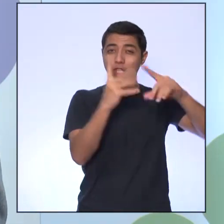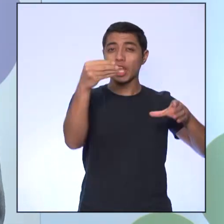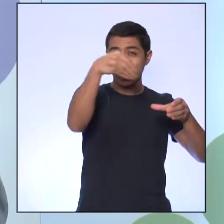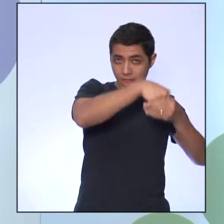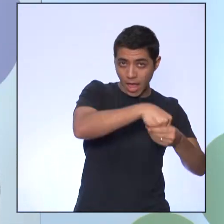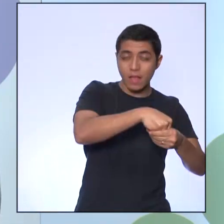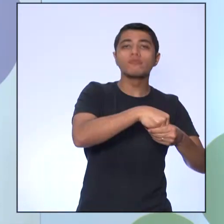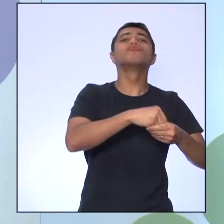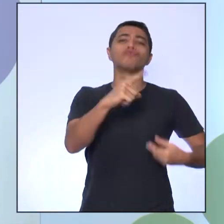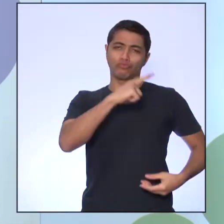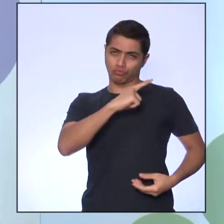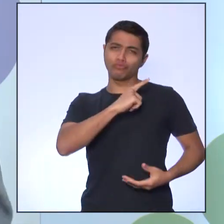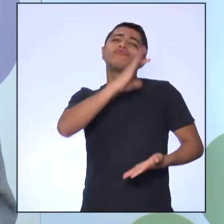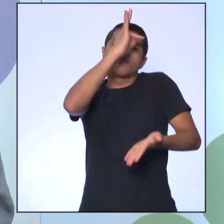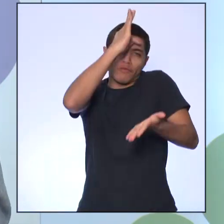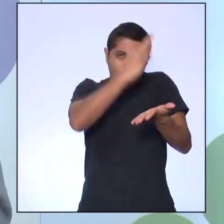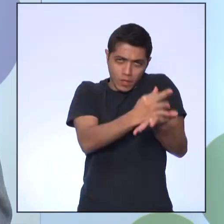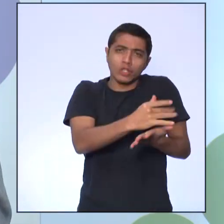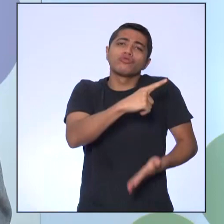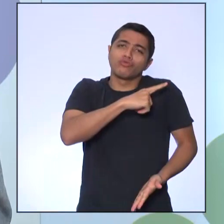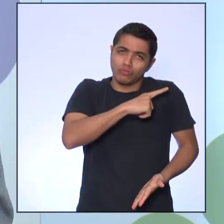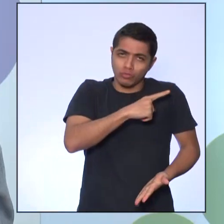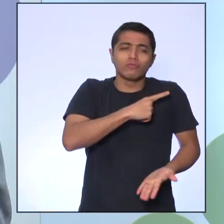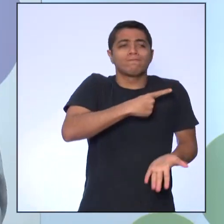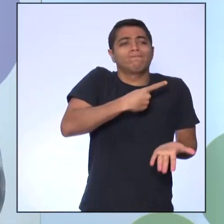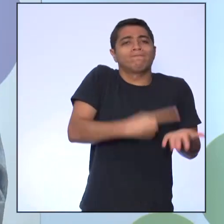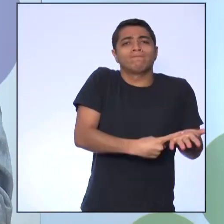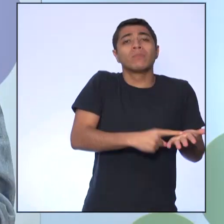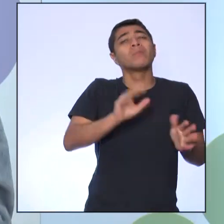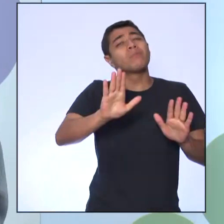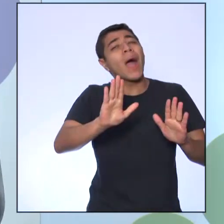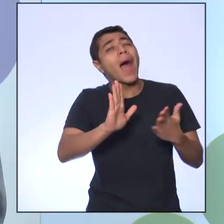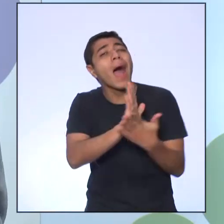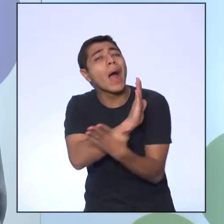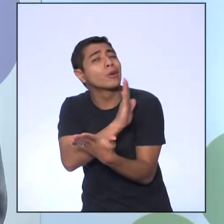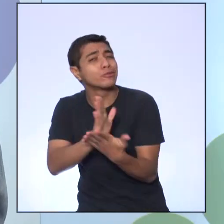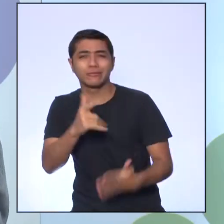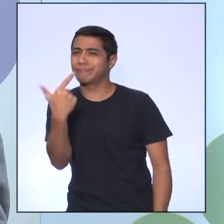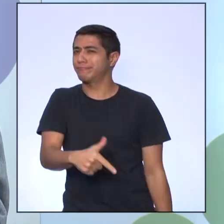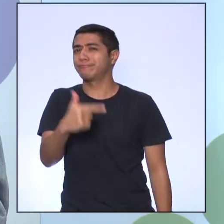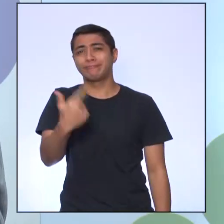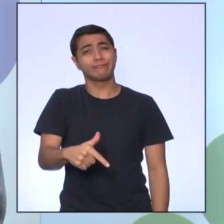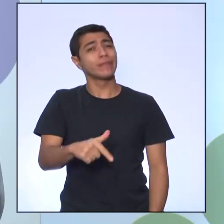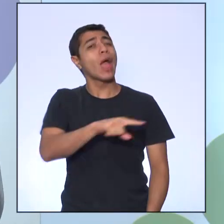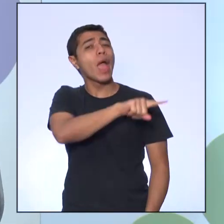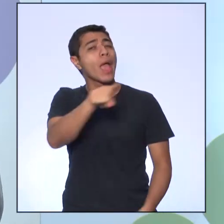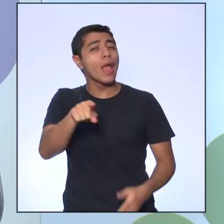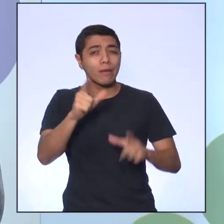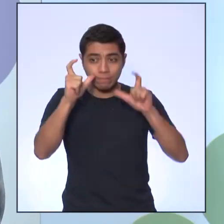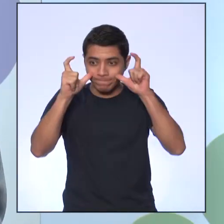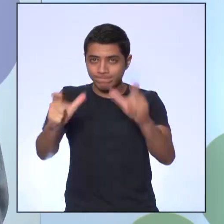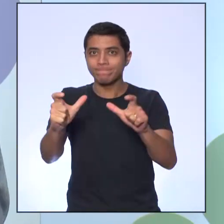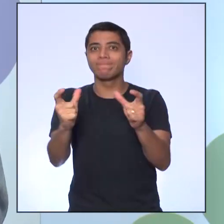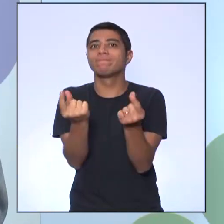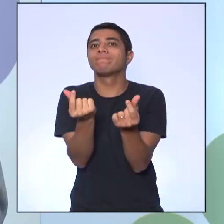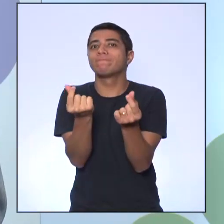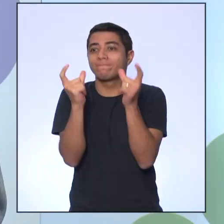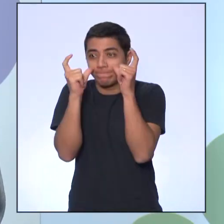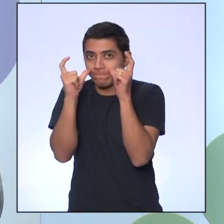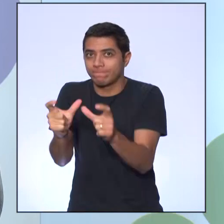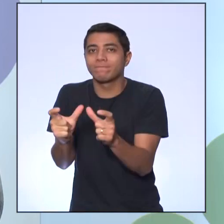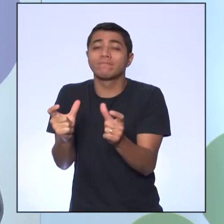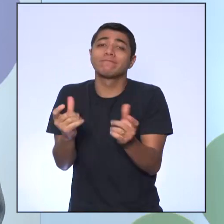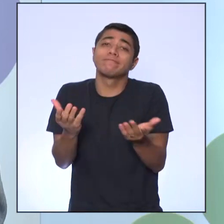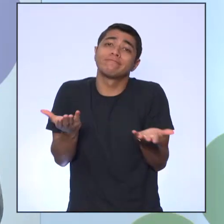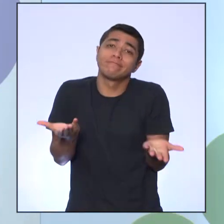para poder lucrar com a venda de indulgências e relíquias. Então, é esse o contexto que gera muitas críticas e muito